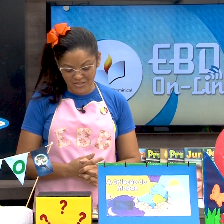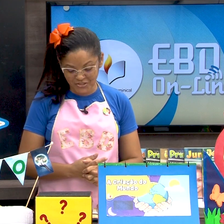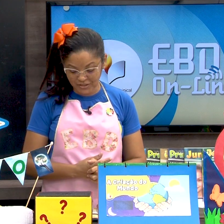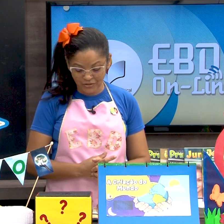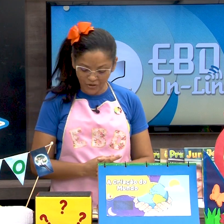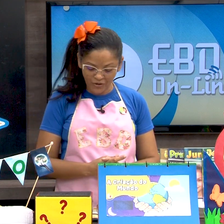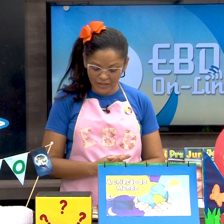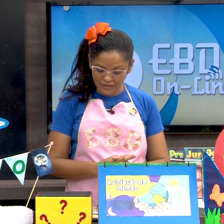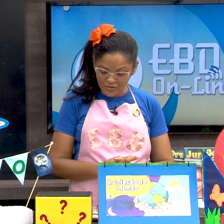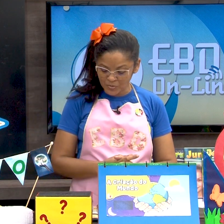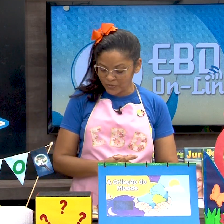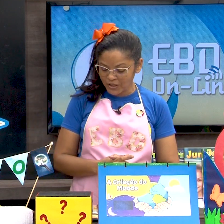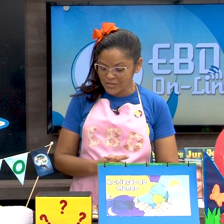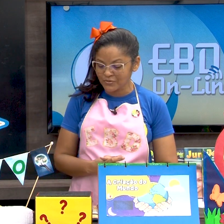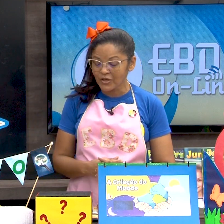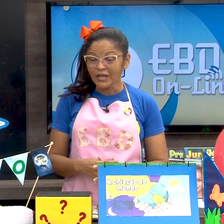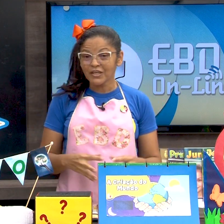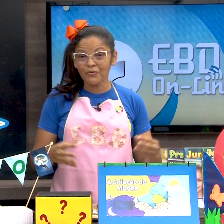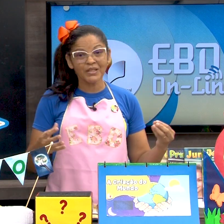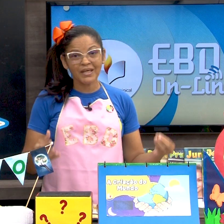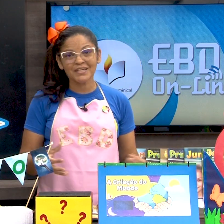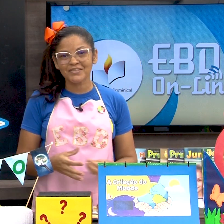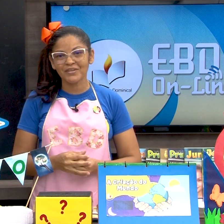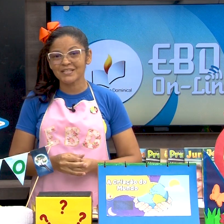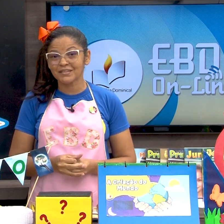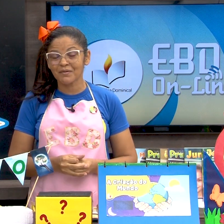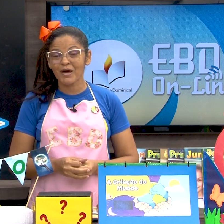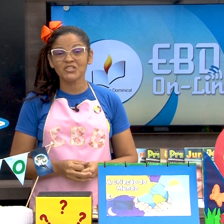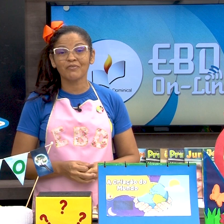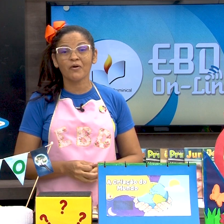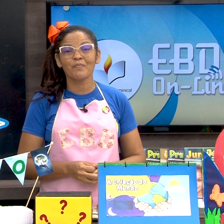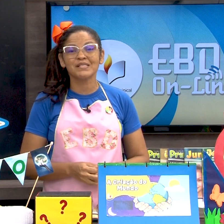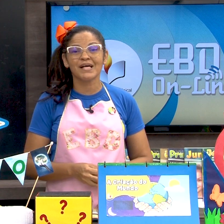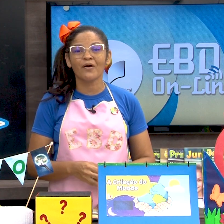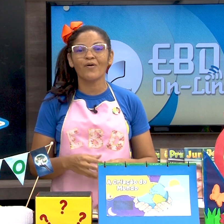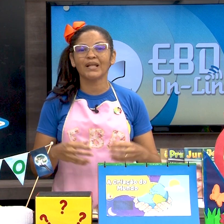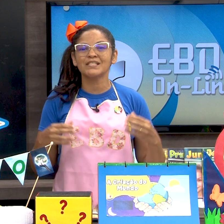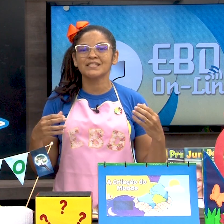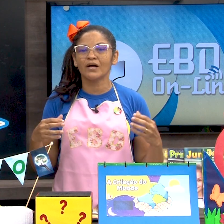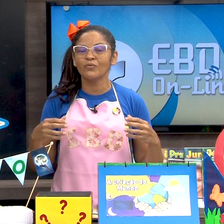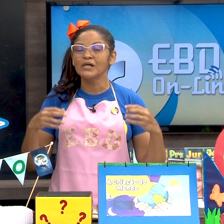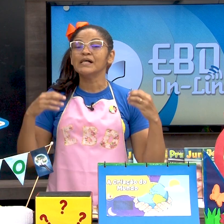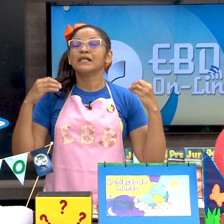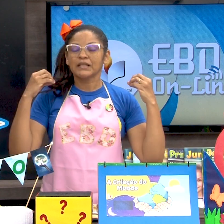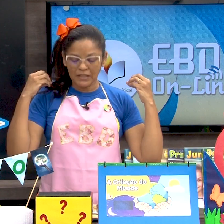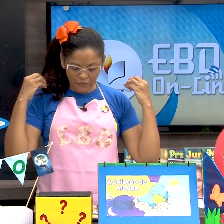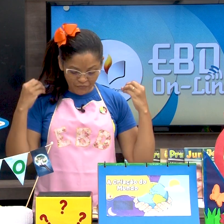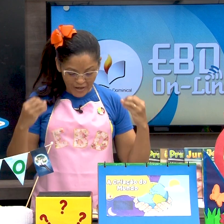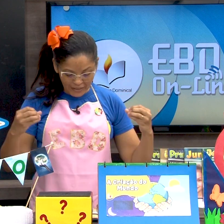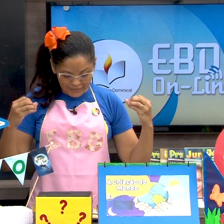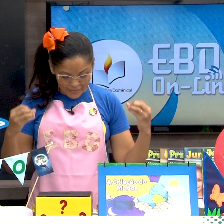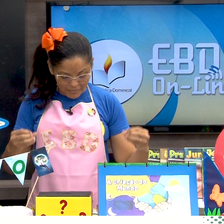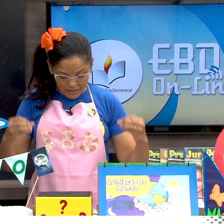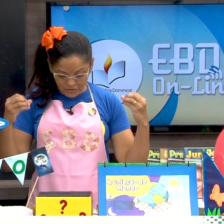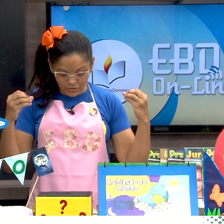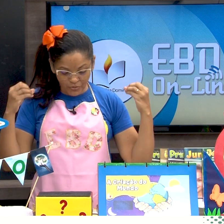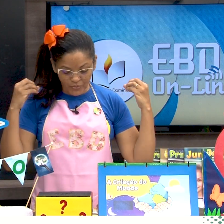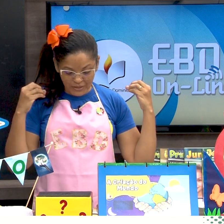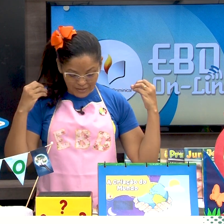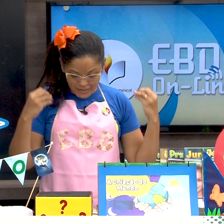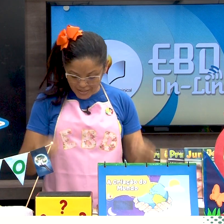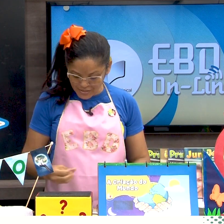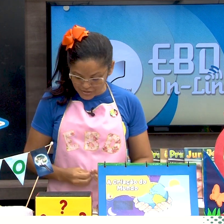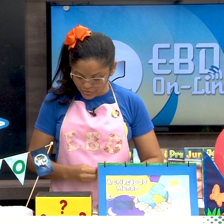trimestre glória a Deus por isso e o início desse trimestre vai começar com a lição que fala também